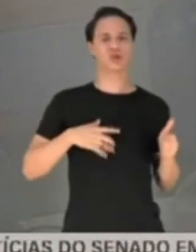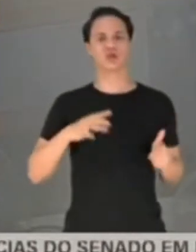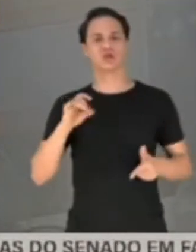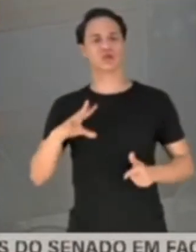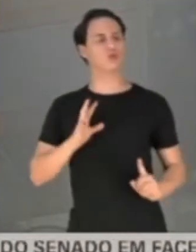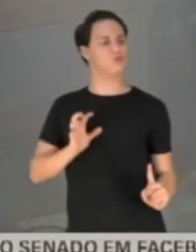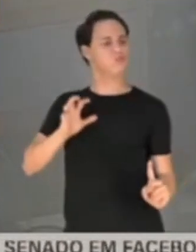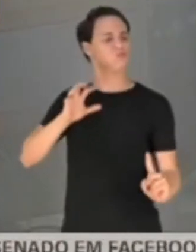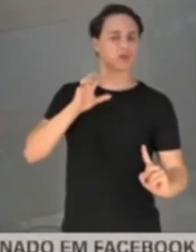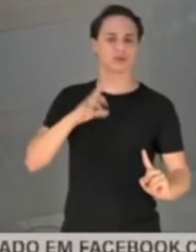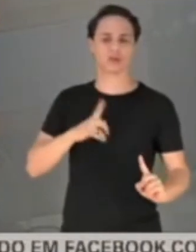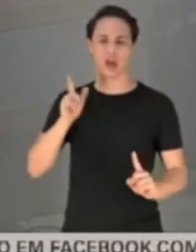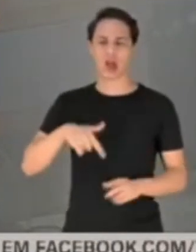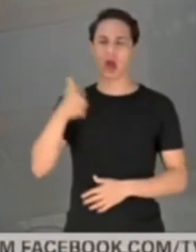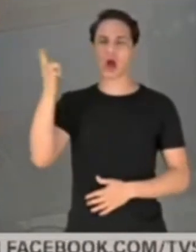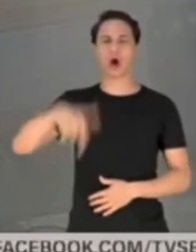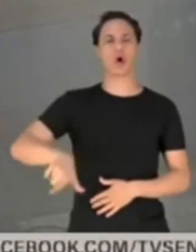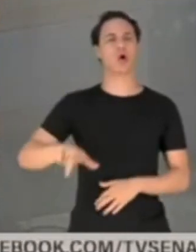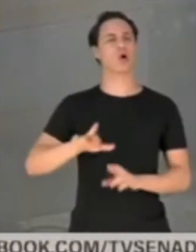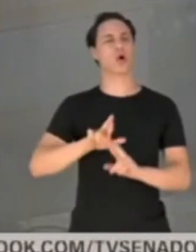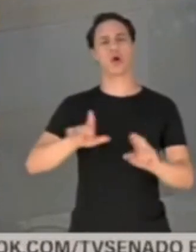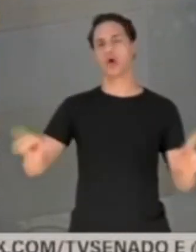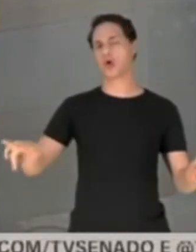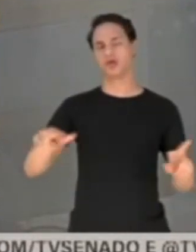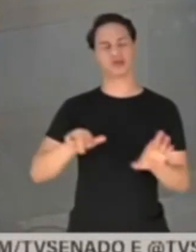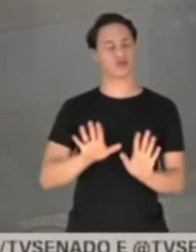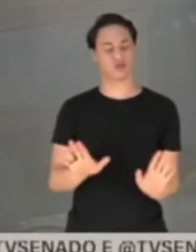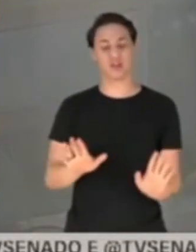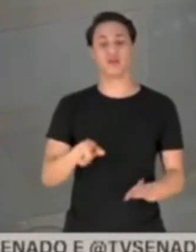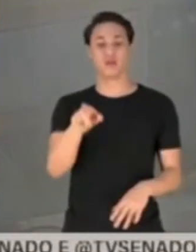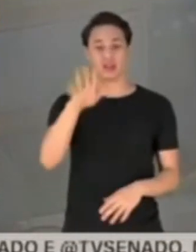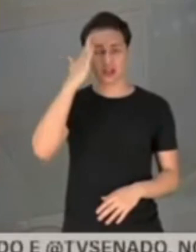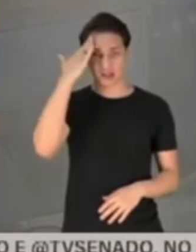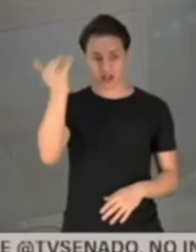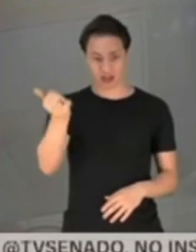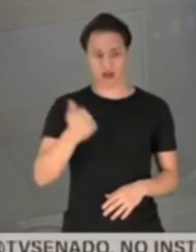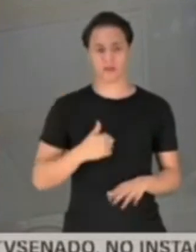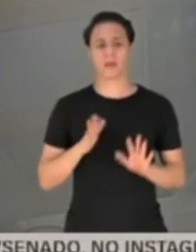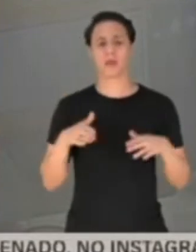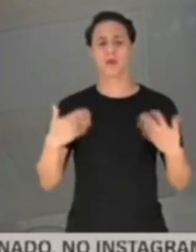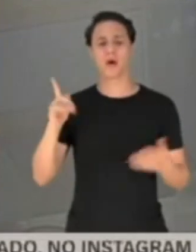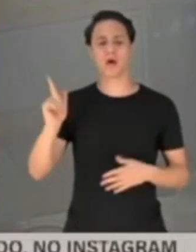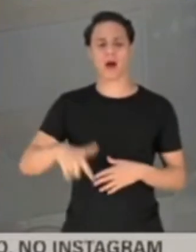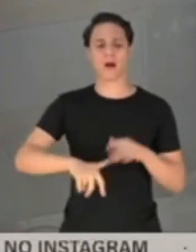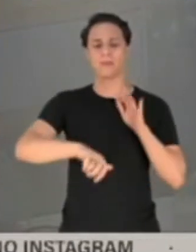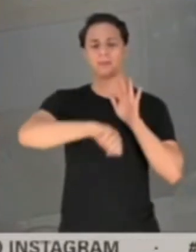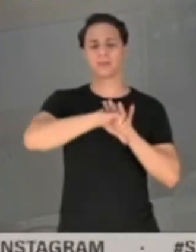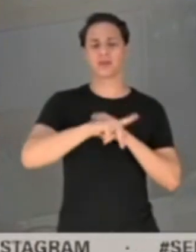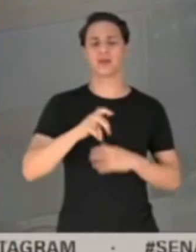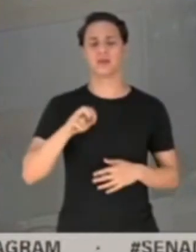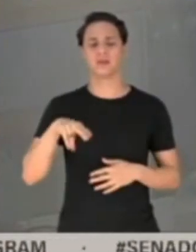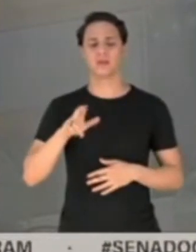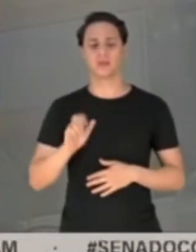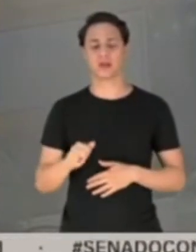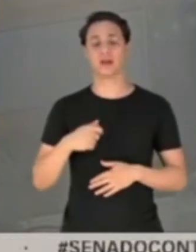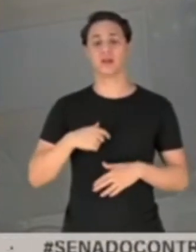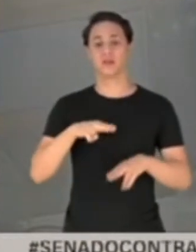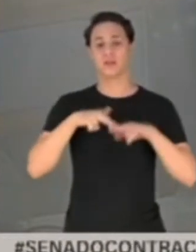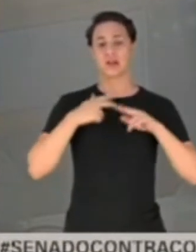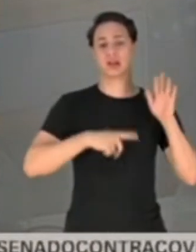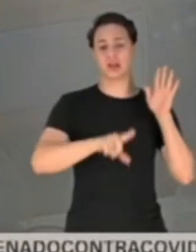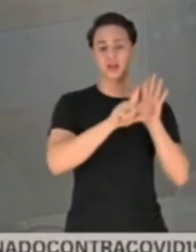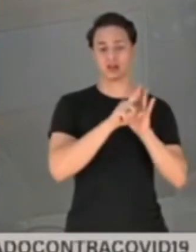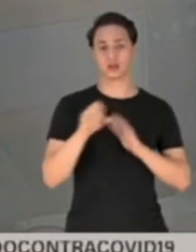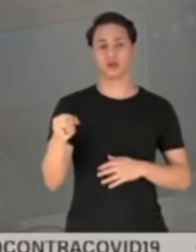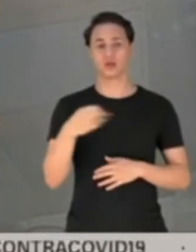outra história. É outra história. O senhor sabe qual é a pena pela legislação nova de